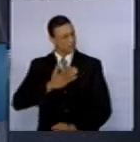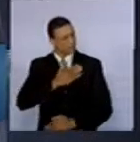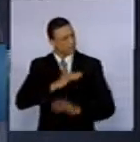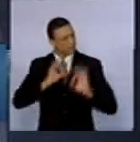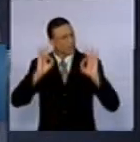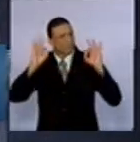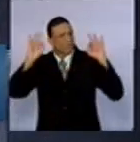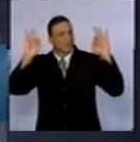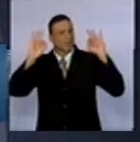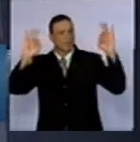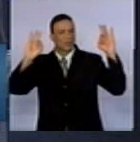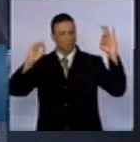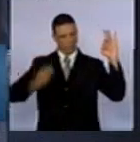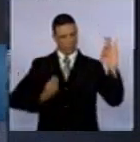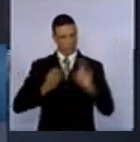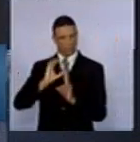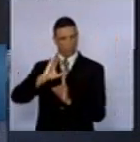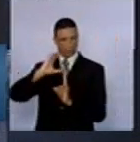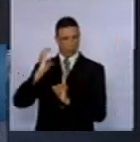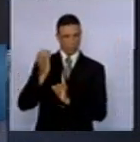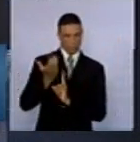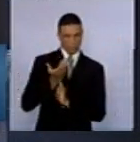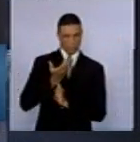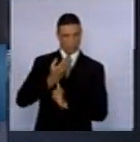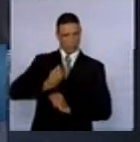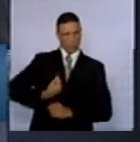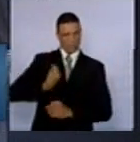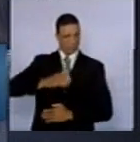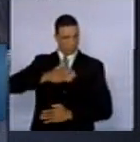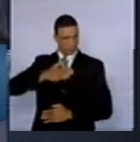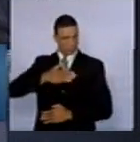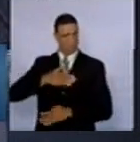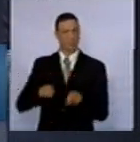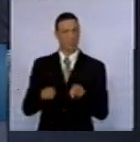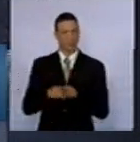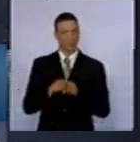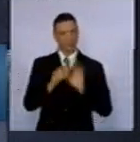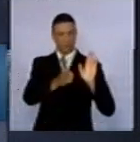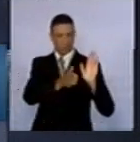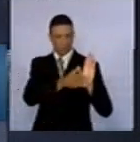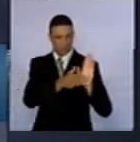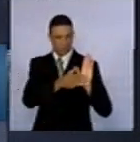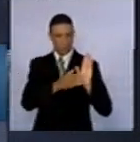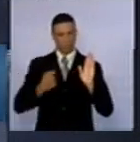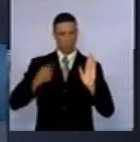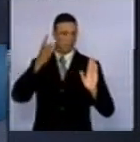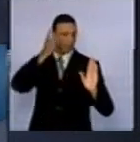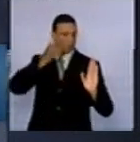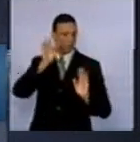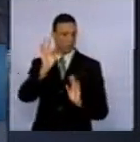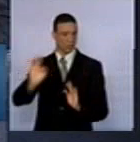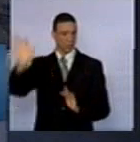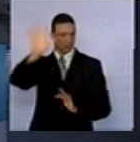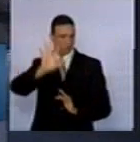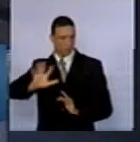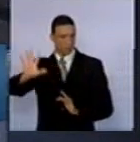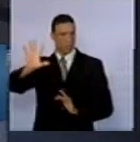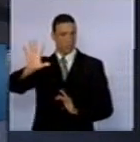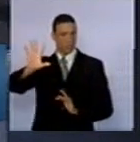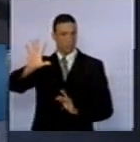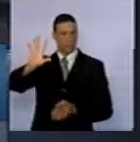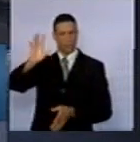na qualidade de cidadão e também de autor enquanto o deputado federal dessa